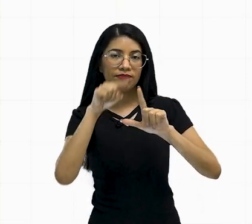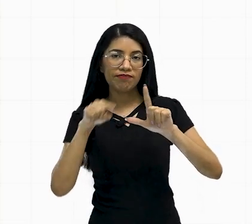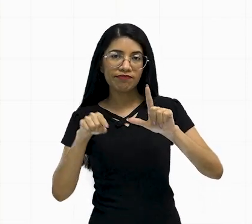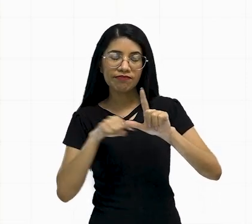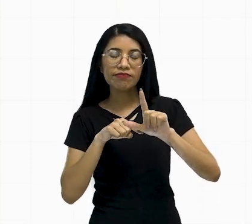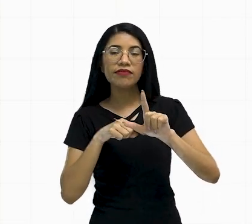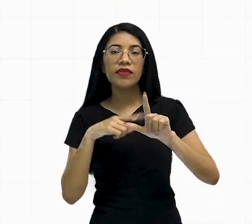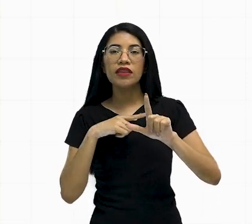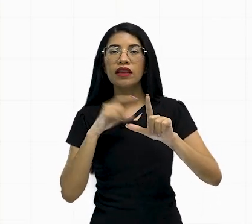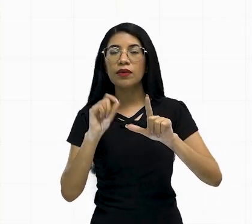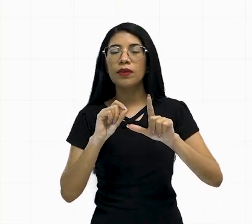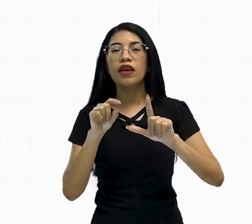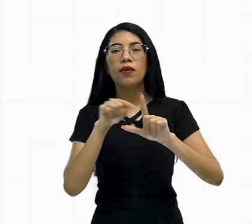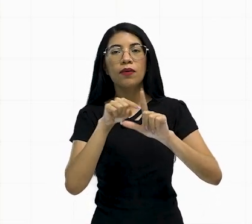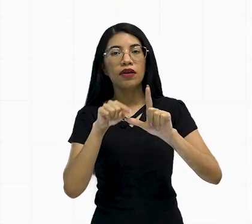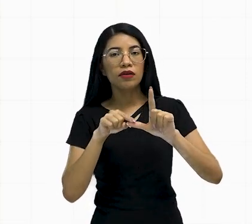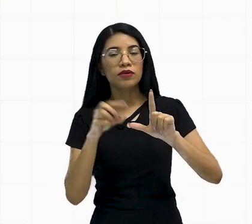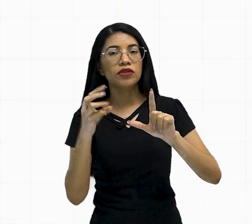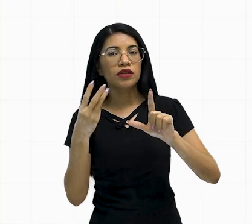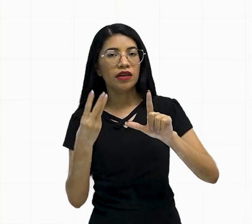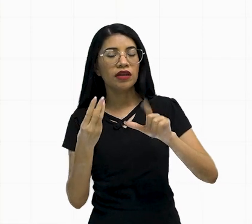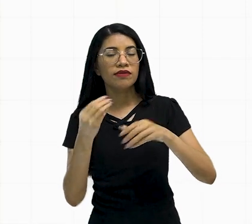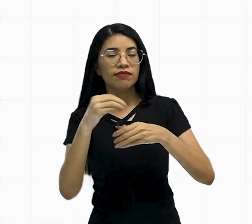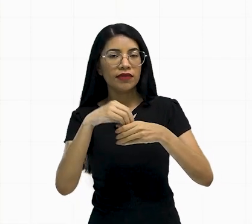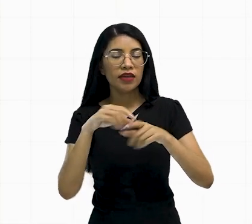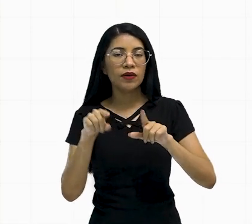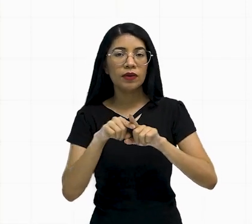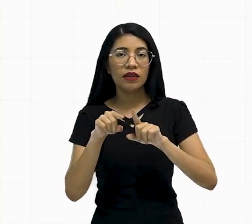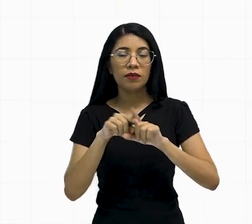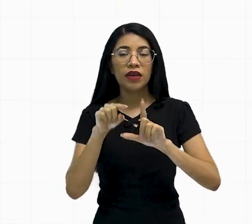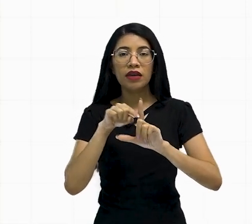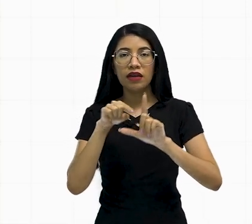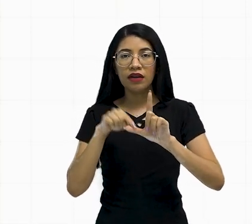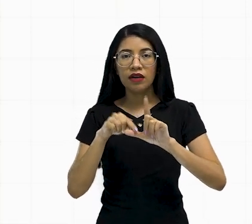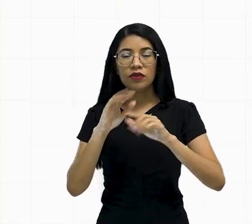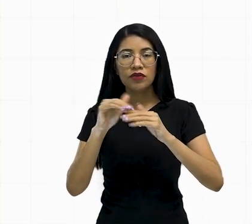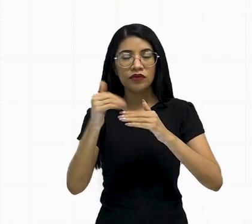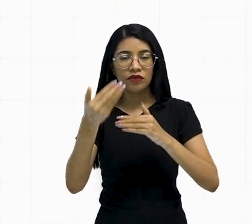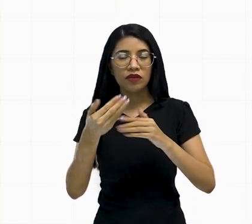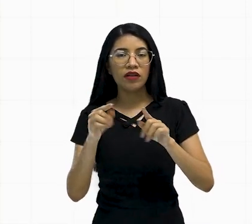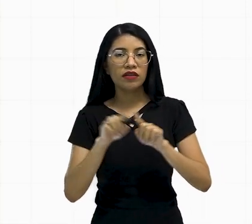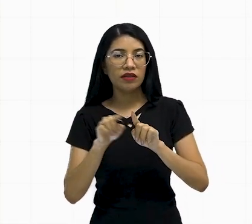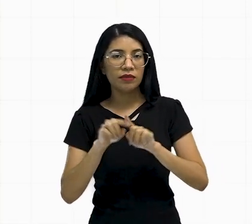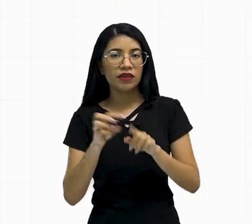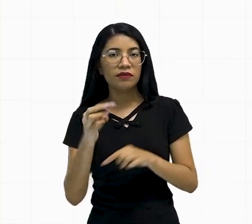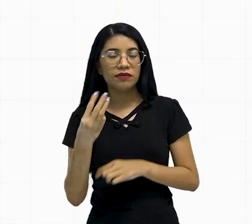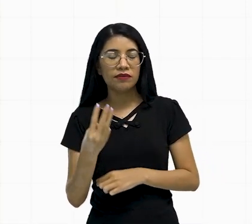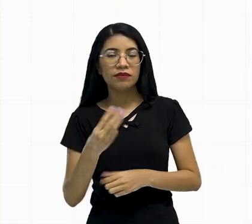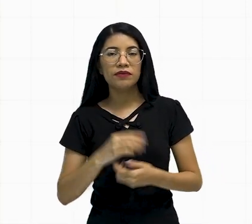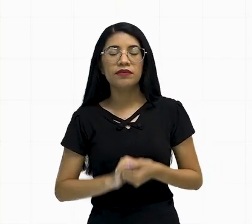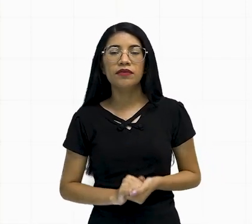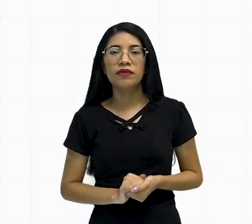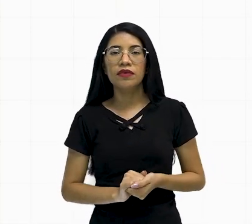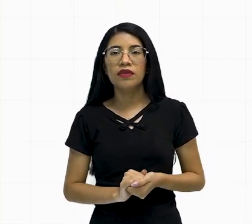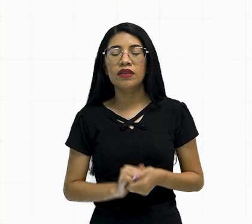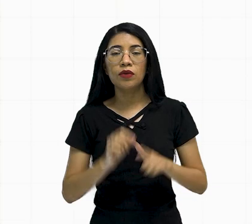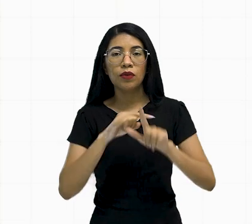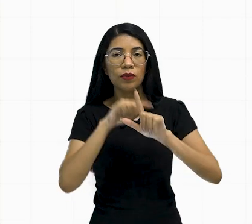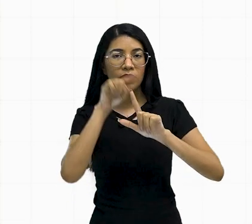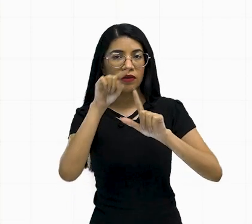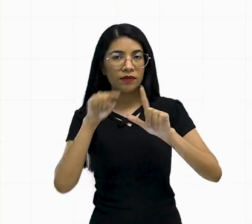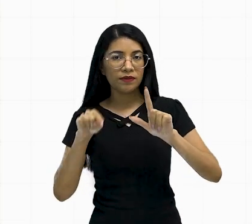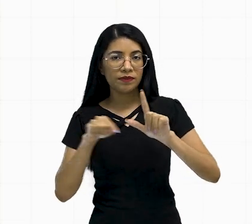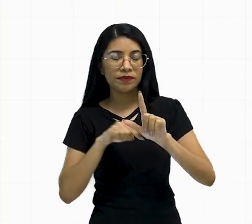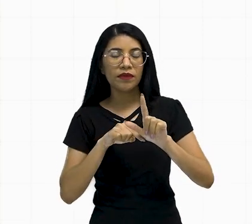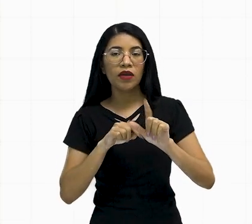vai possuir três ângulos internos e três ângulos externos também, sendo que esses três lados